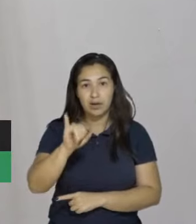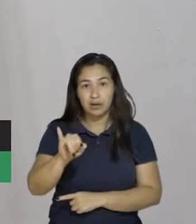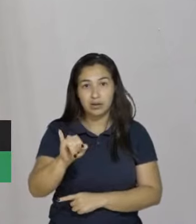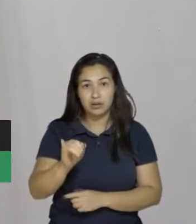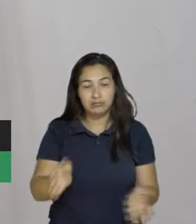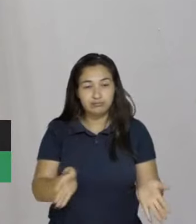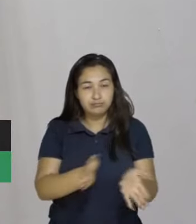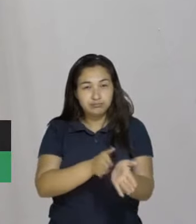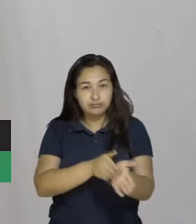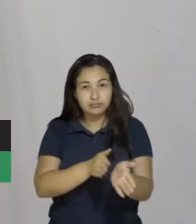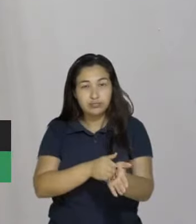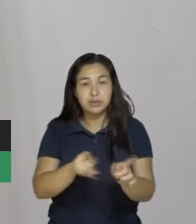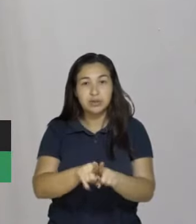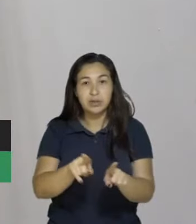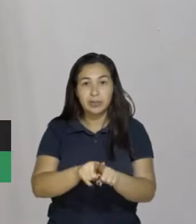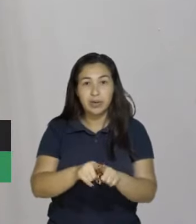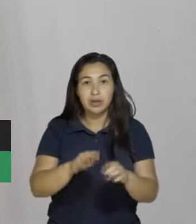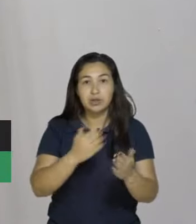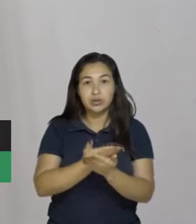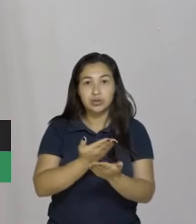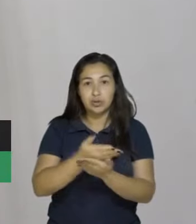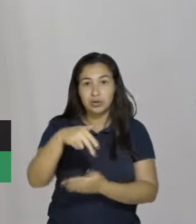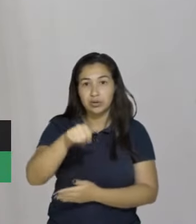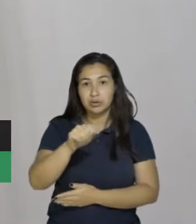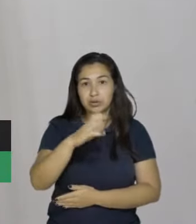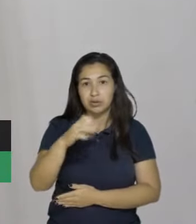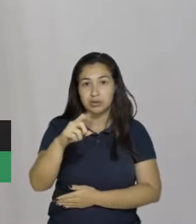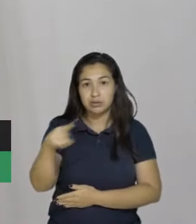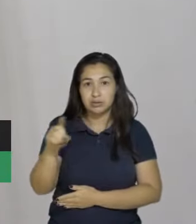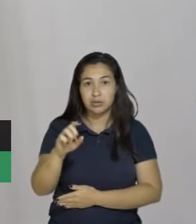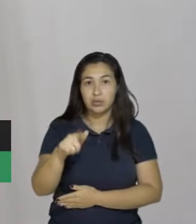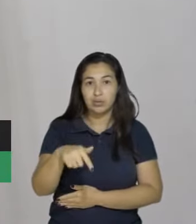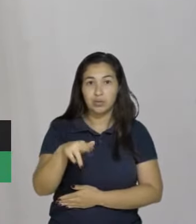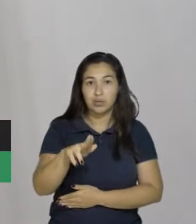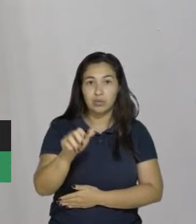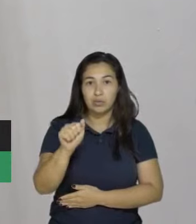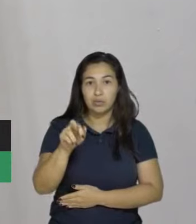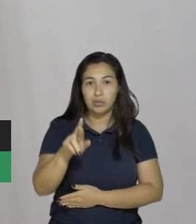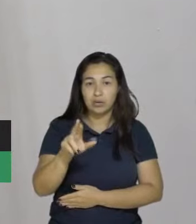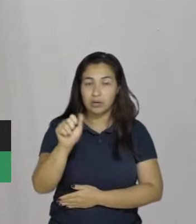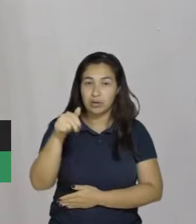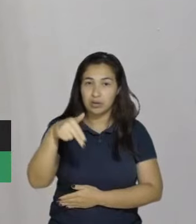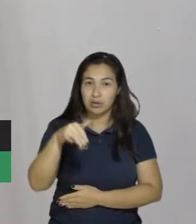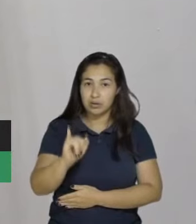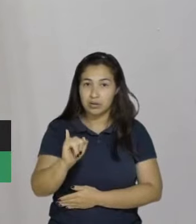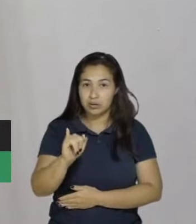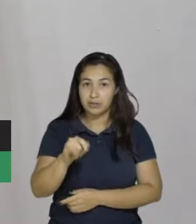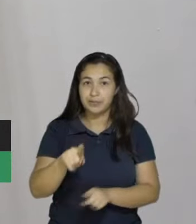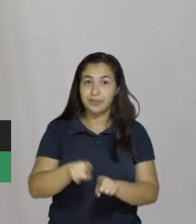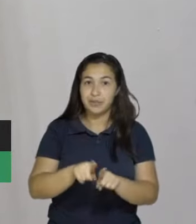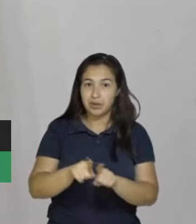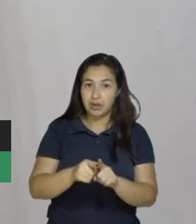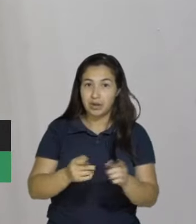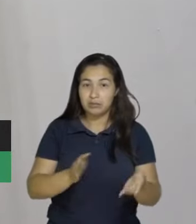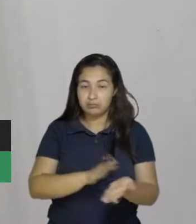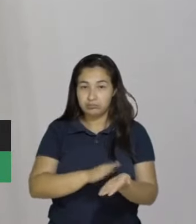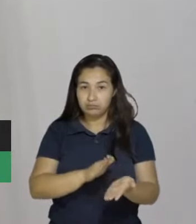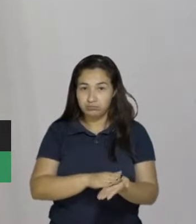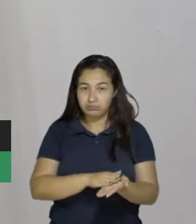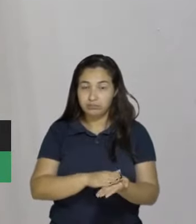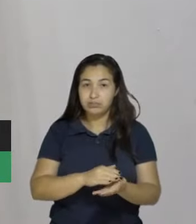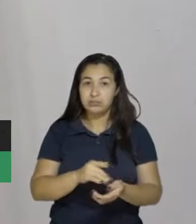escola de samba Nação Guarani, que teve como enredo Maciambu, Paraíso Místico Guarani. Nós tivemos a